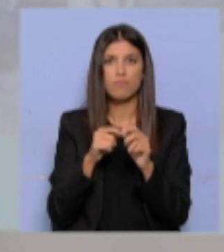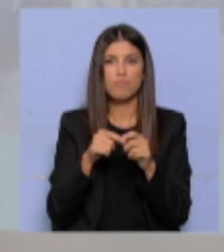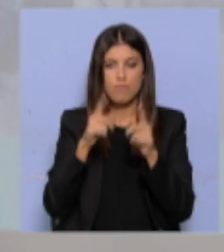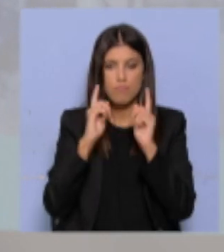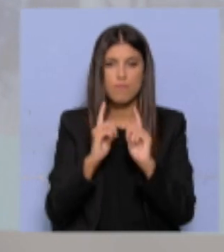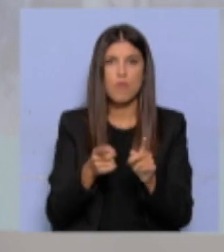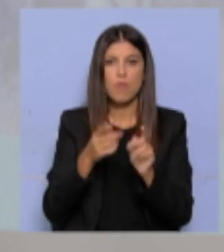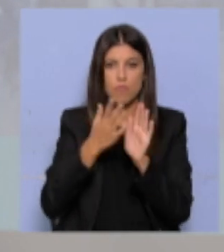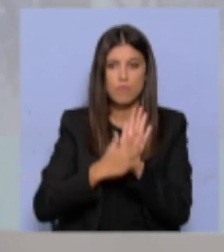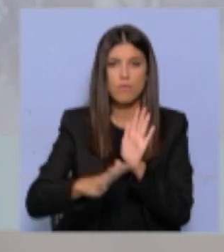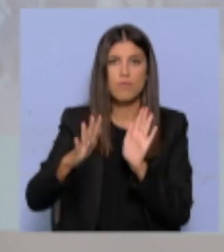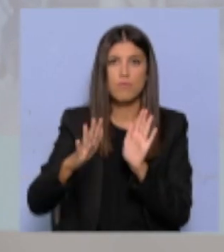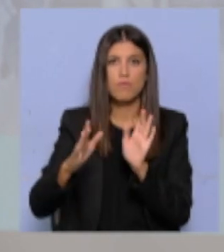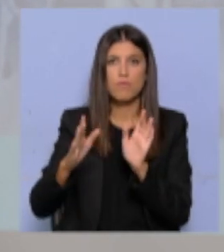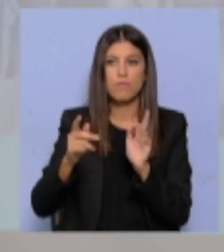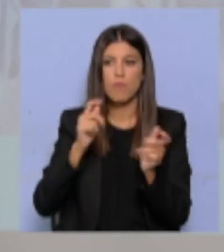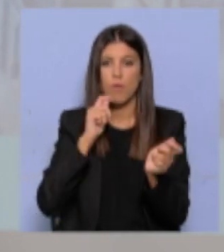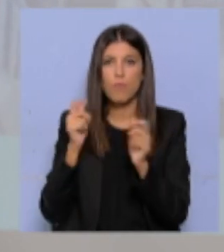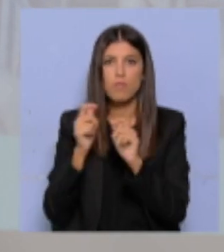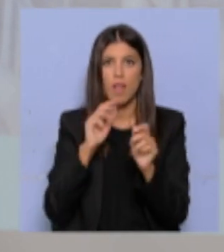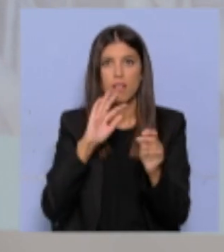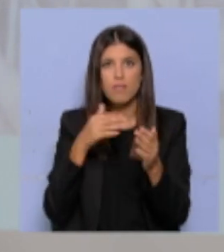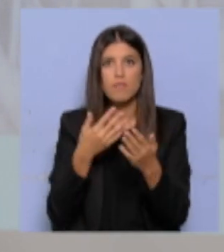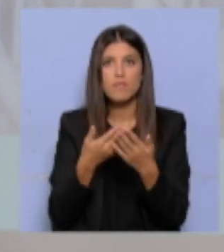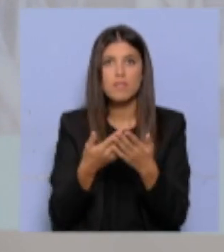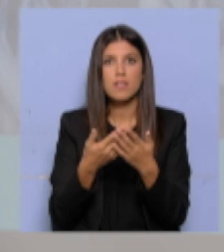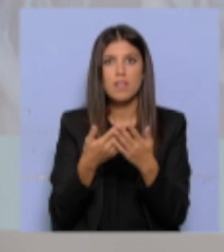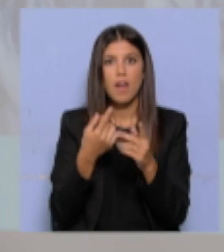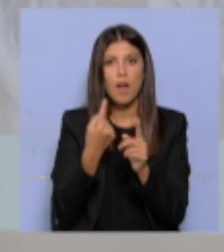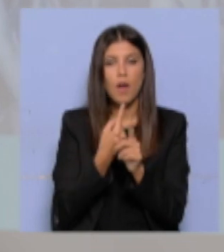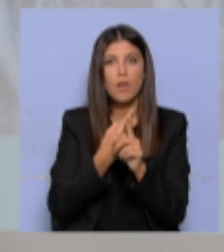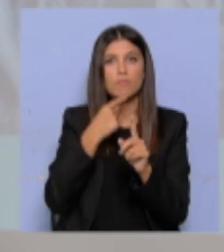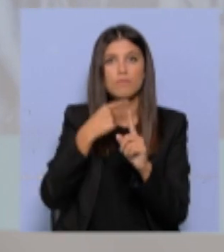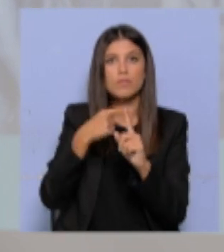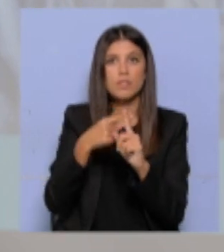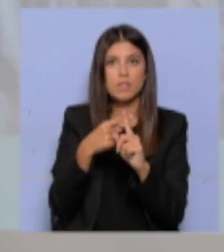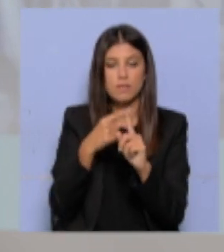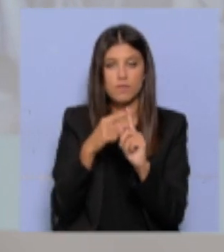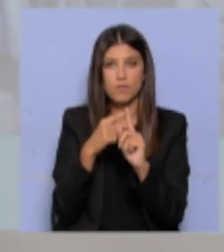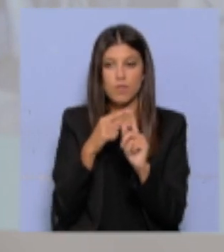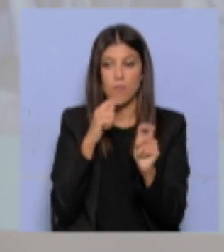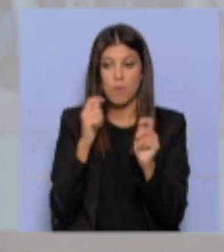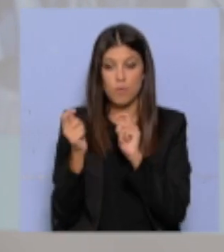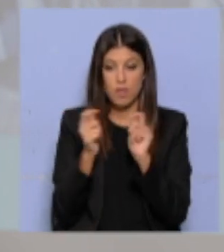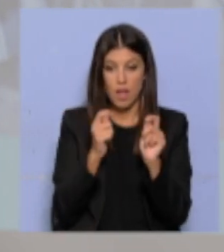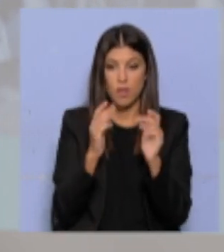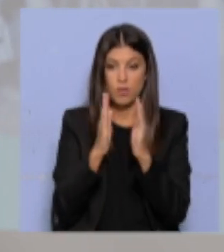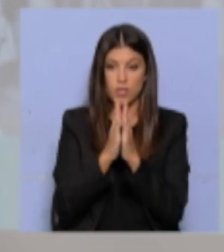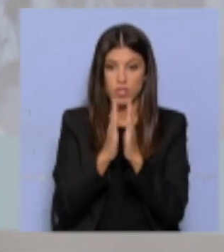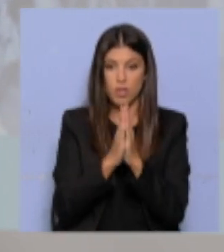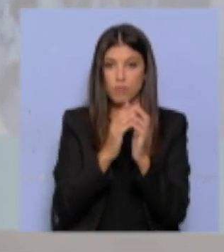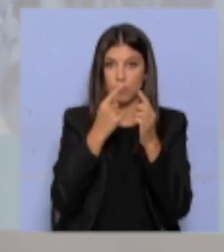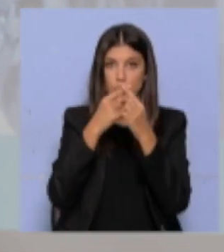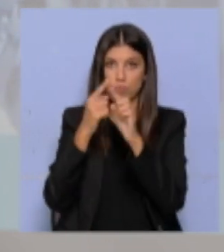que dê frutos. Porque para que um diálogo interreligioso dê frutos, tem